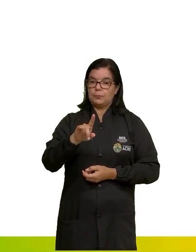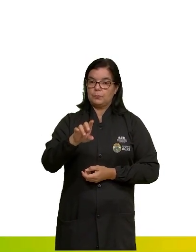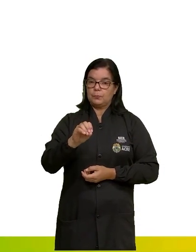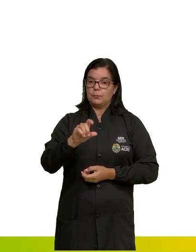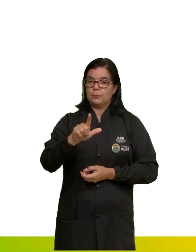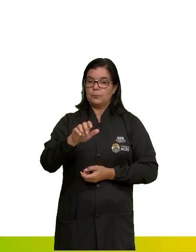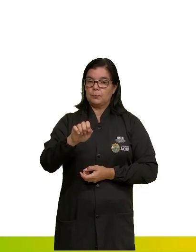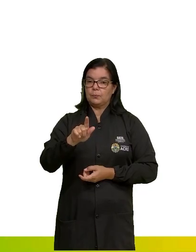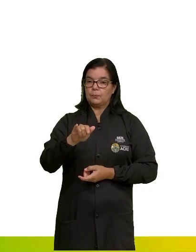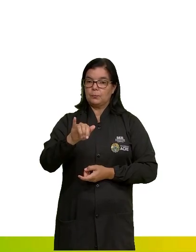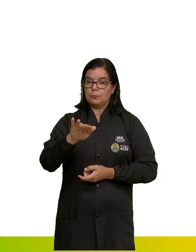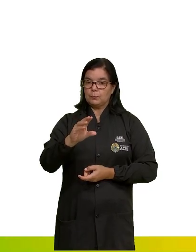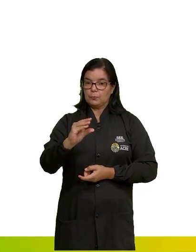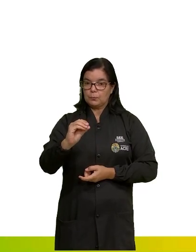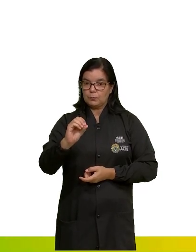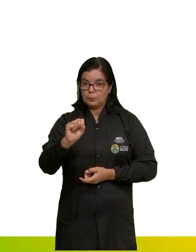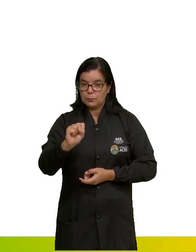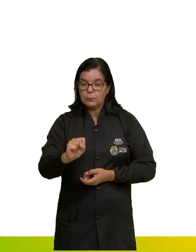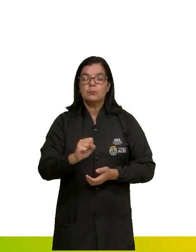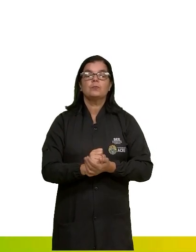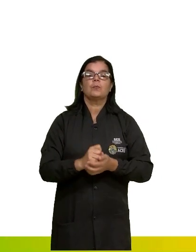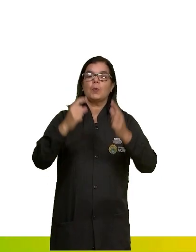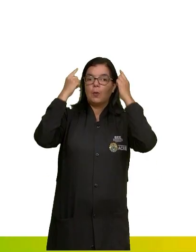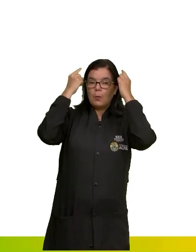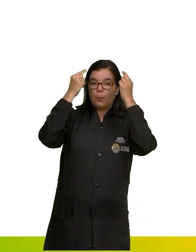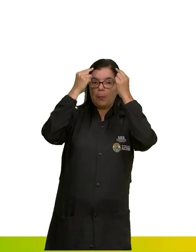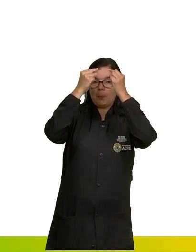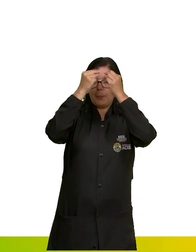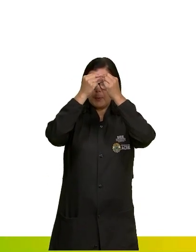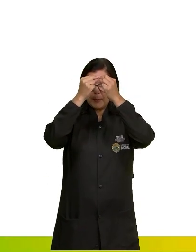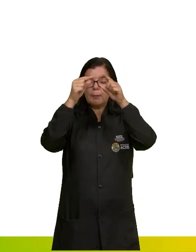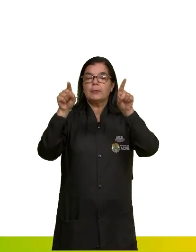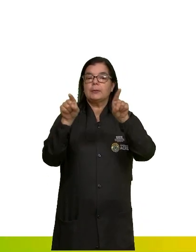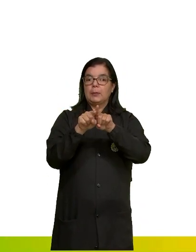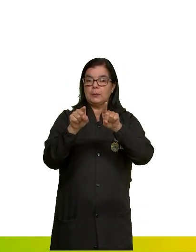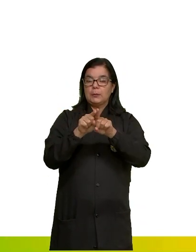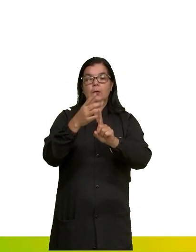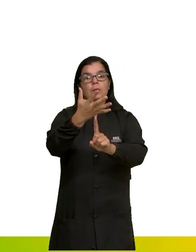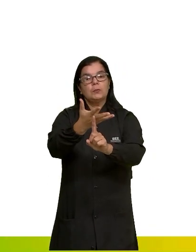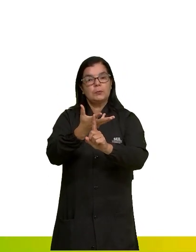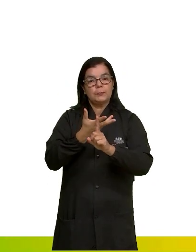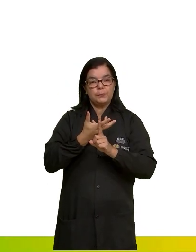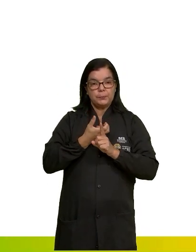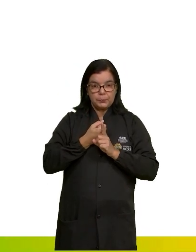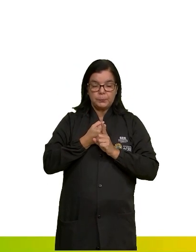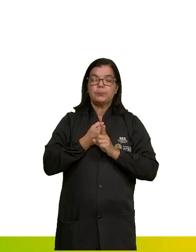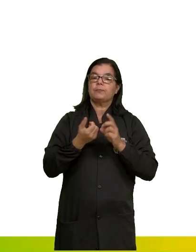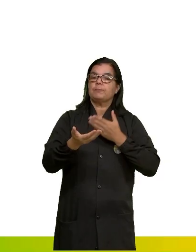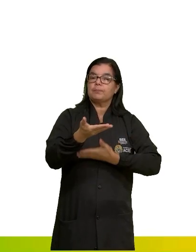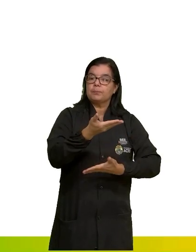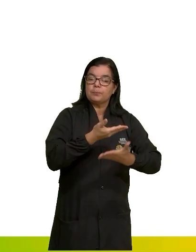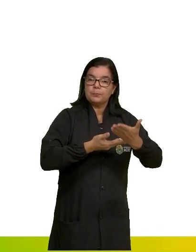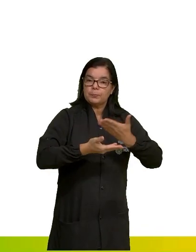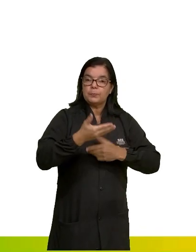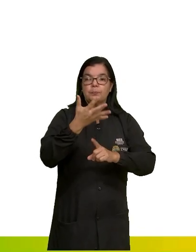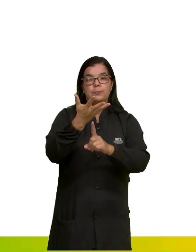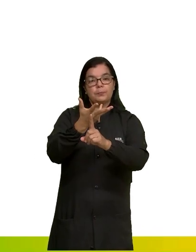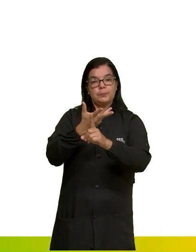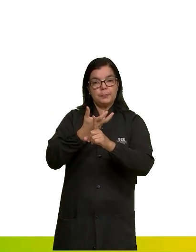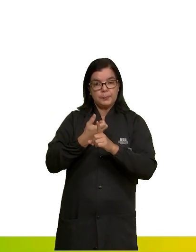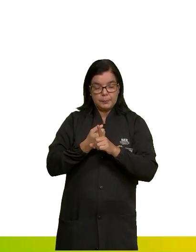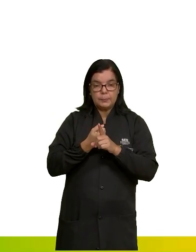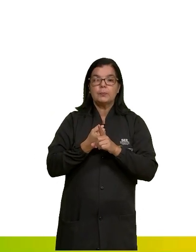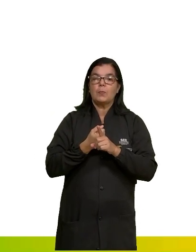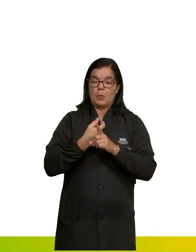soteriológicos. Soteros em grego é milagre, não é? Então é salvação. Relacionados à salvação e